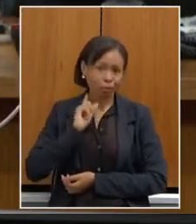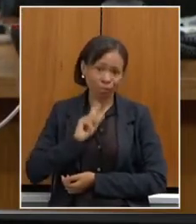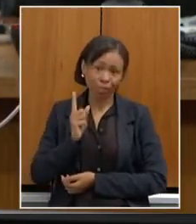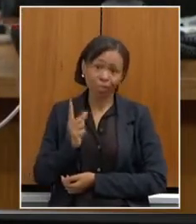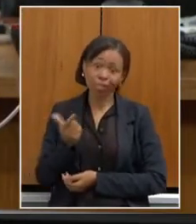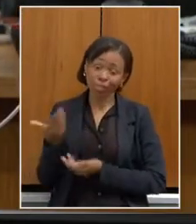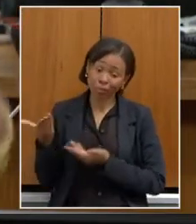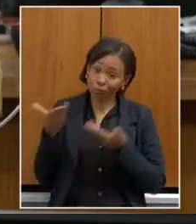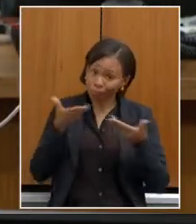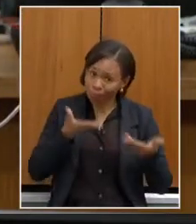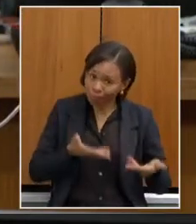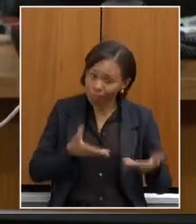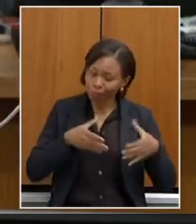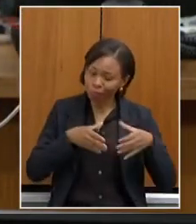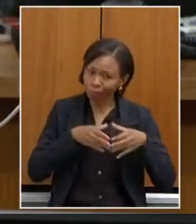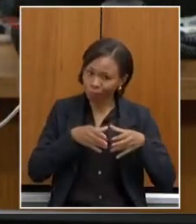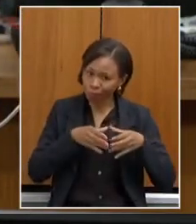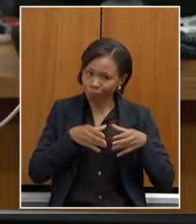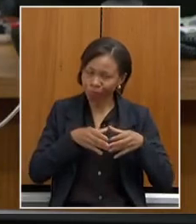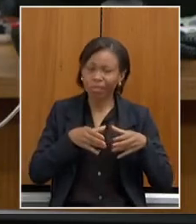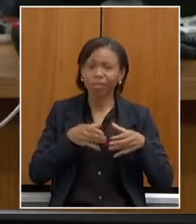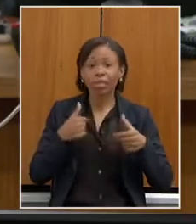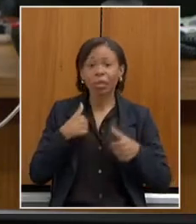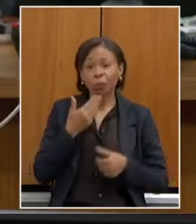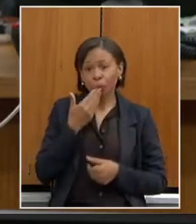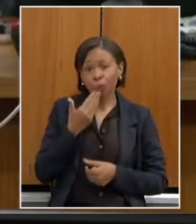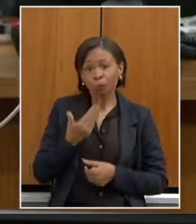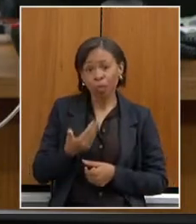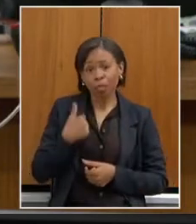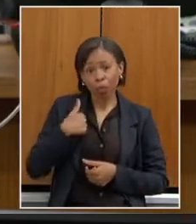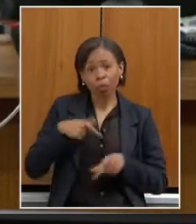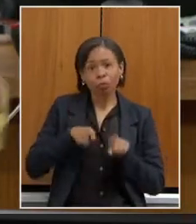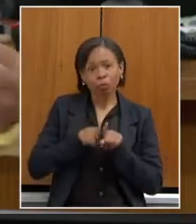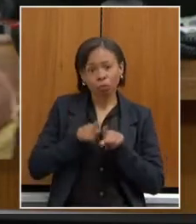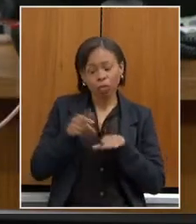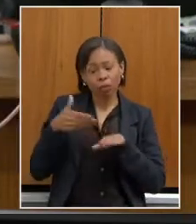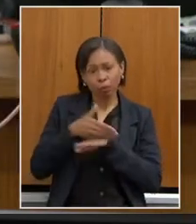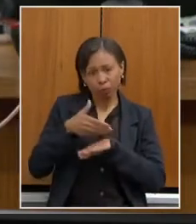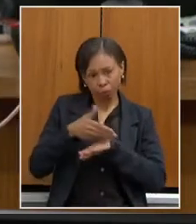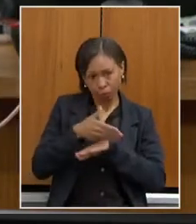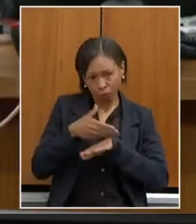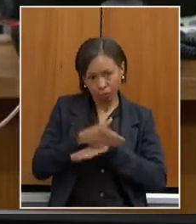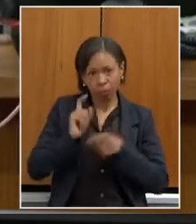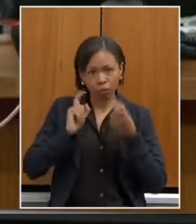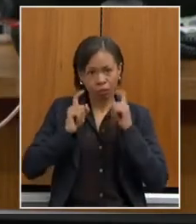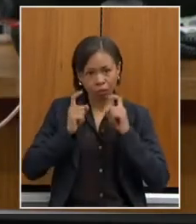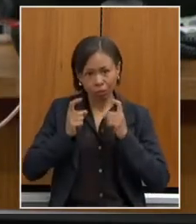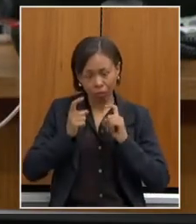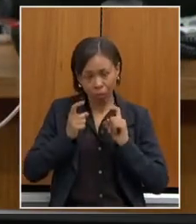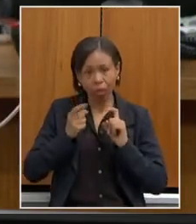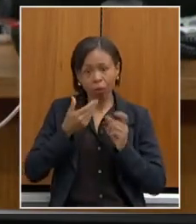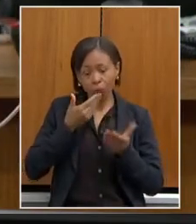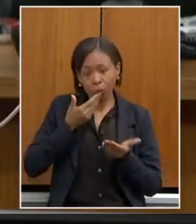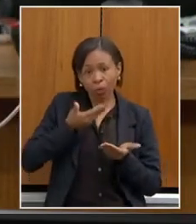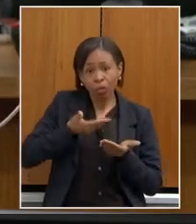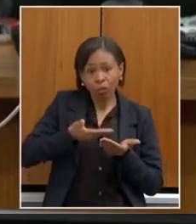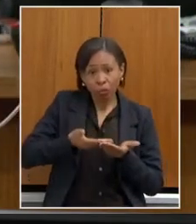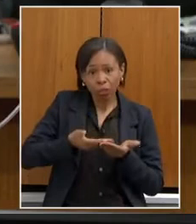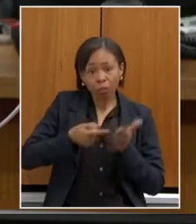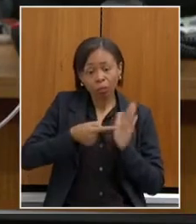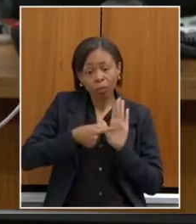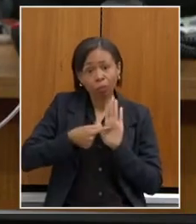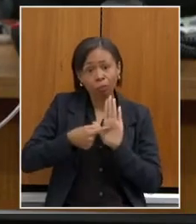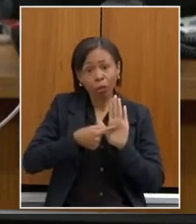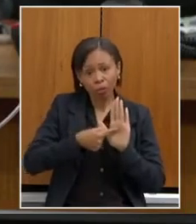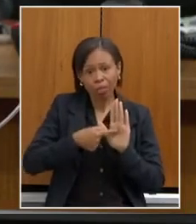presidente pra inclusive participar dessa reunião e desse requerimento pra presença da apresentação do trabalho